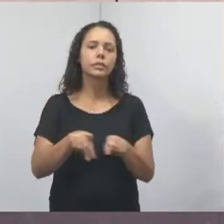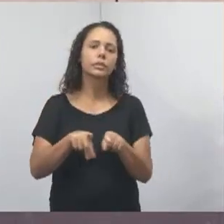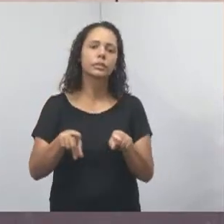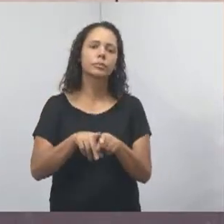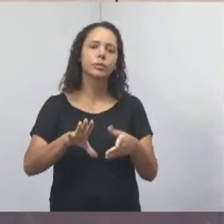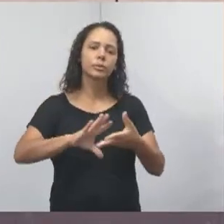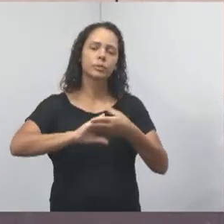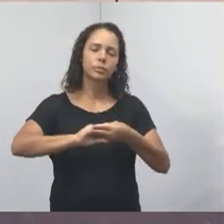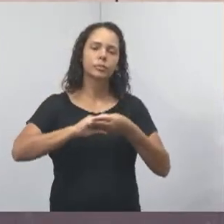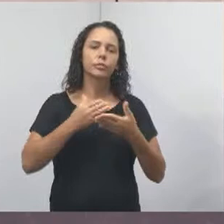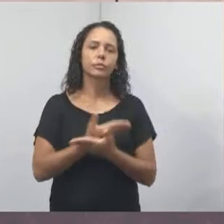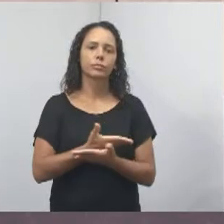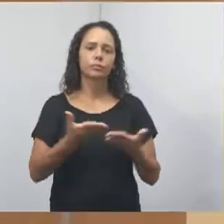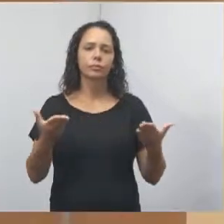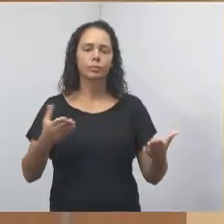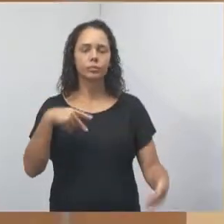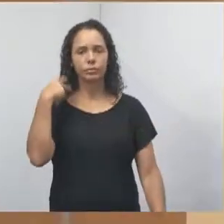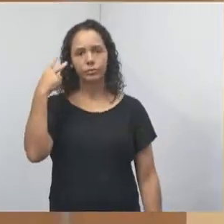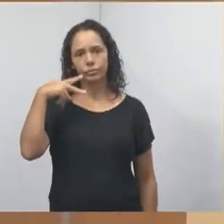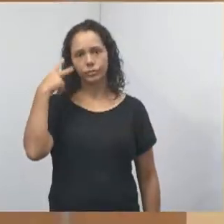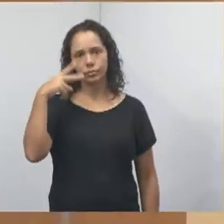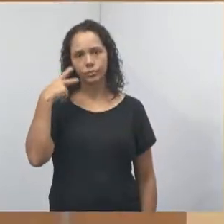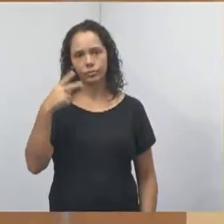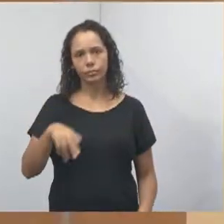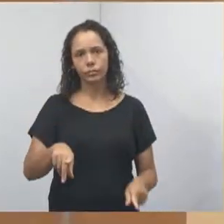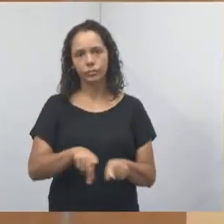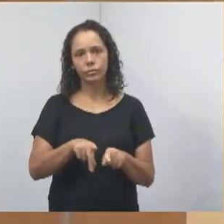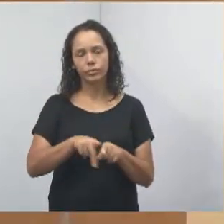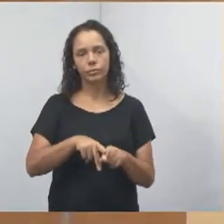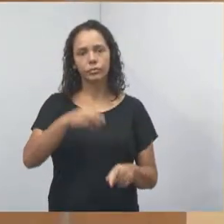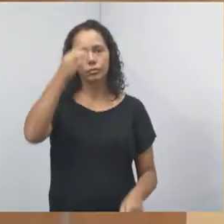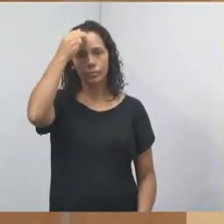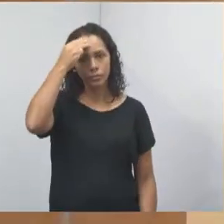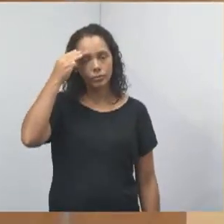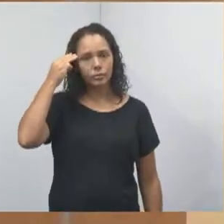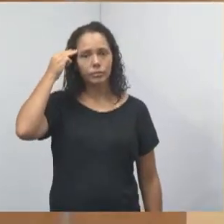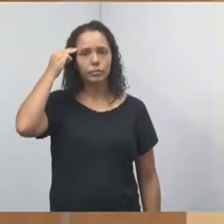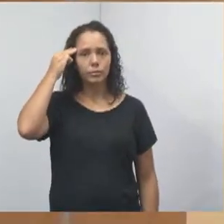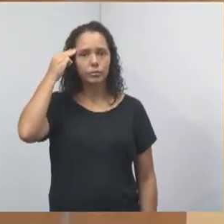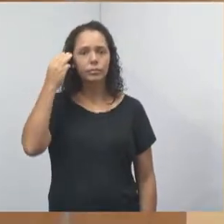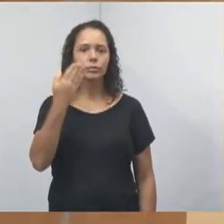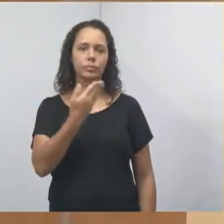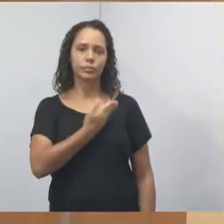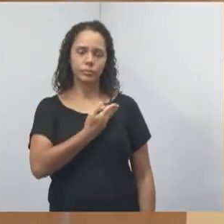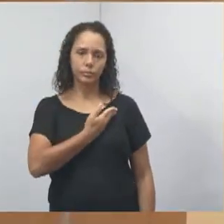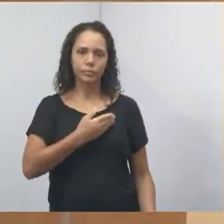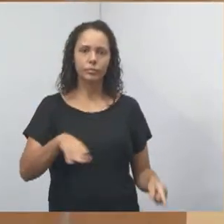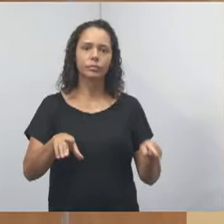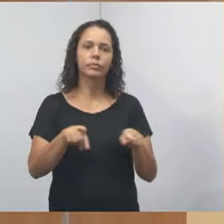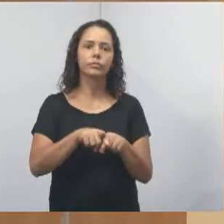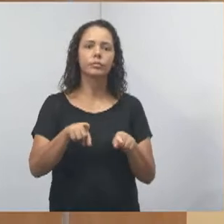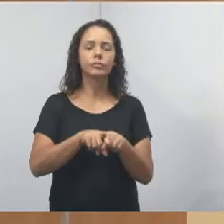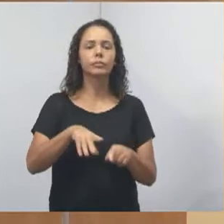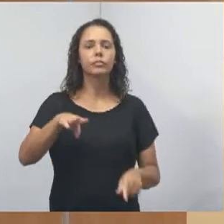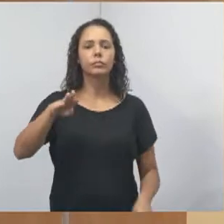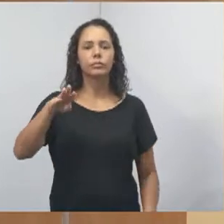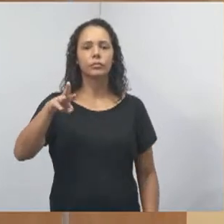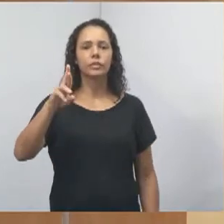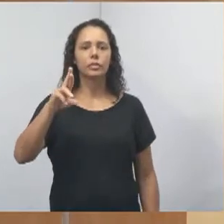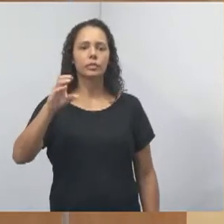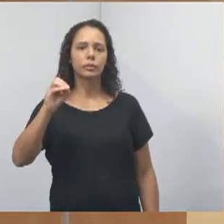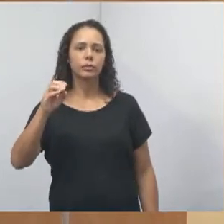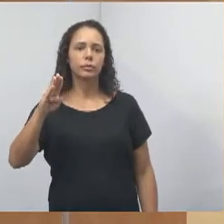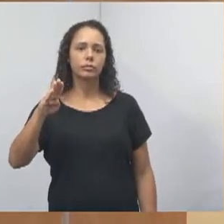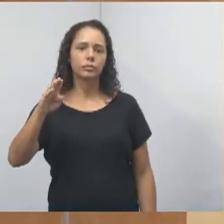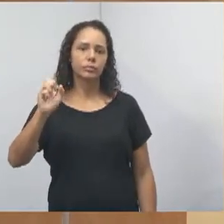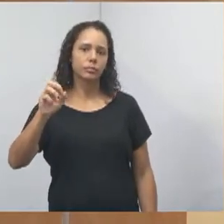vocês, cumprimentar os demais vereadores, a vereadora Maria Amélia aqui, meu amigo também, vereador Roberto, uma